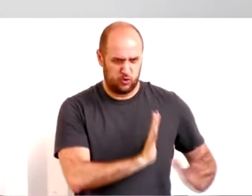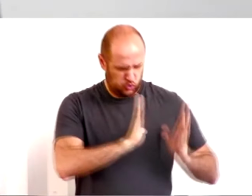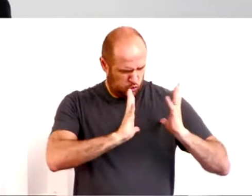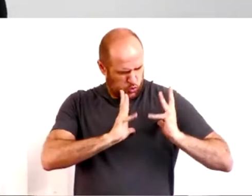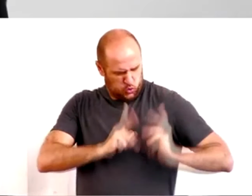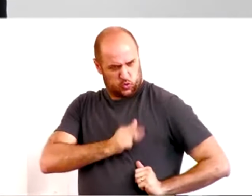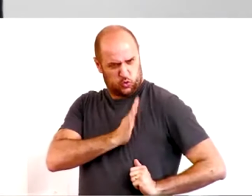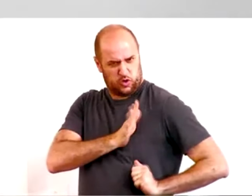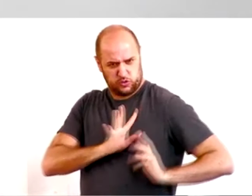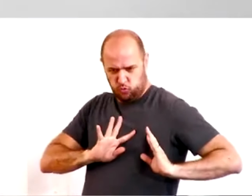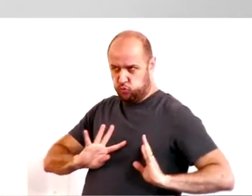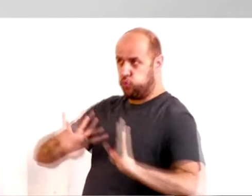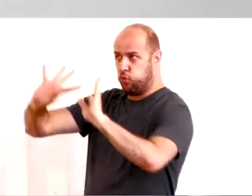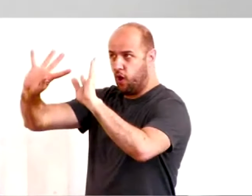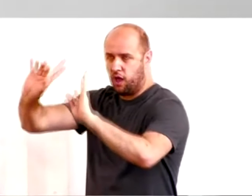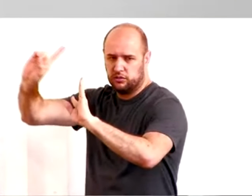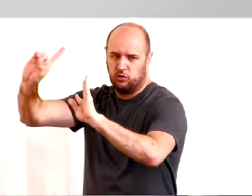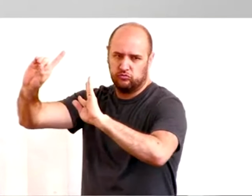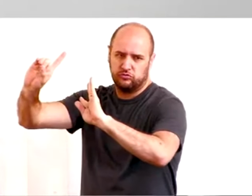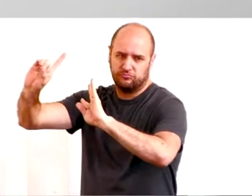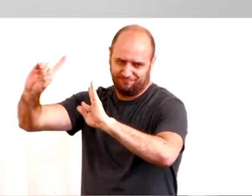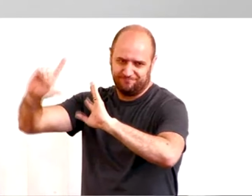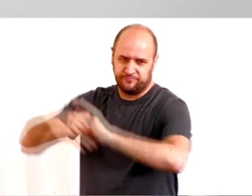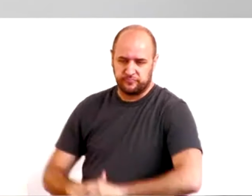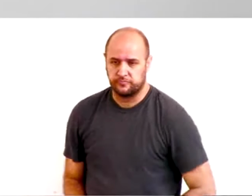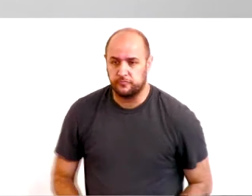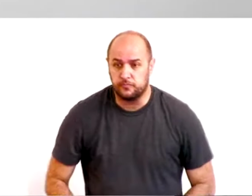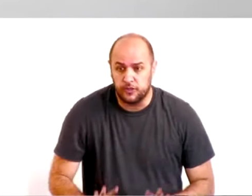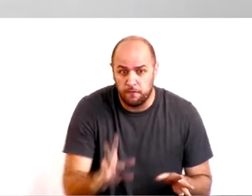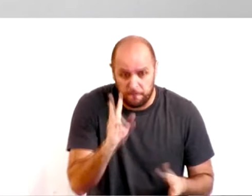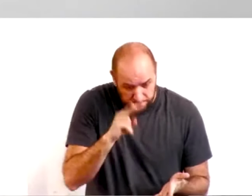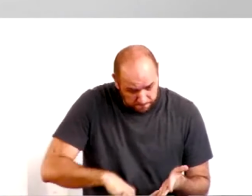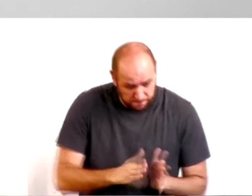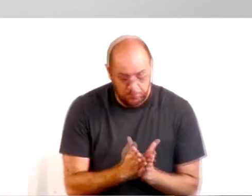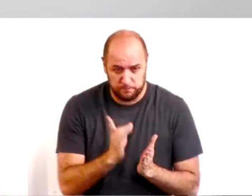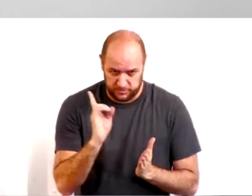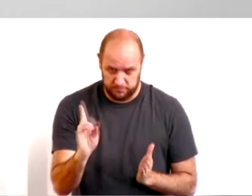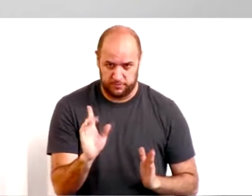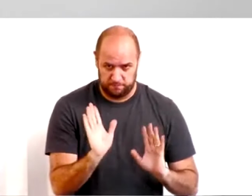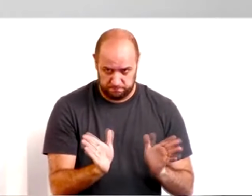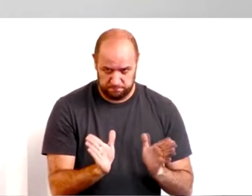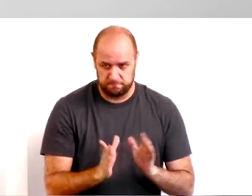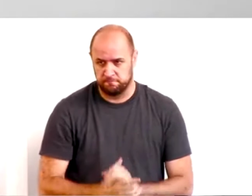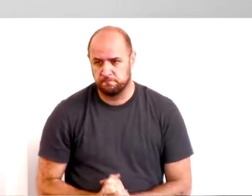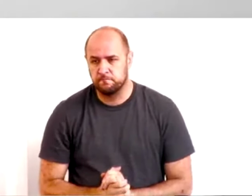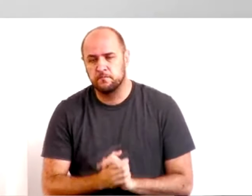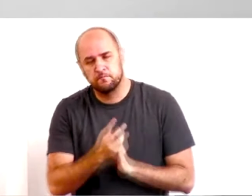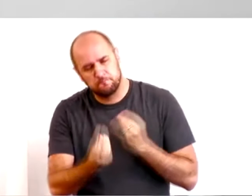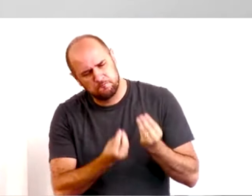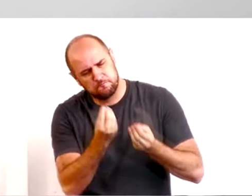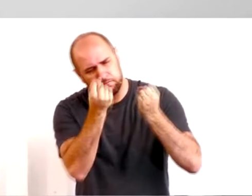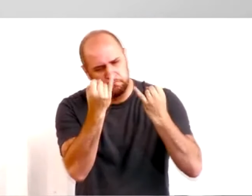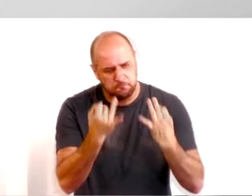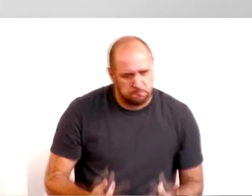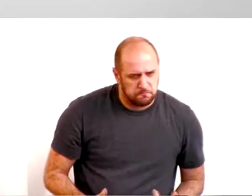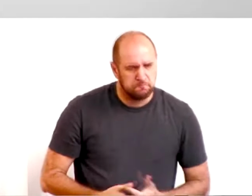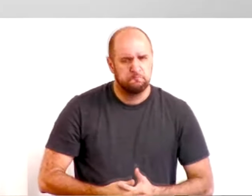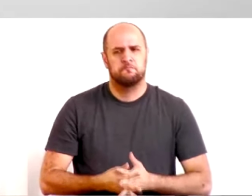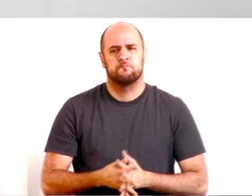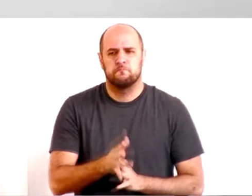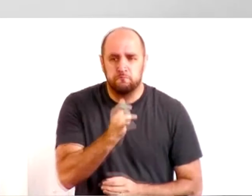coração. Vejamos então nas Escrituras Sagradas a respeito disso.